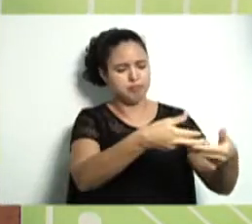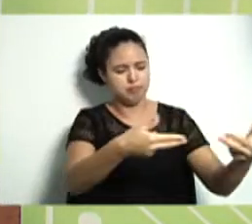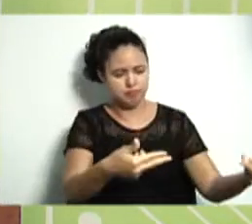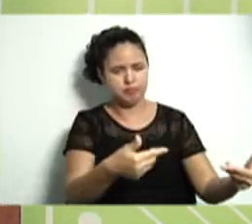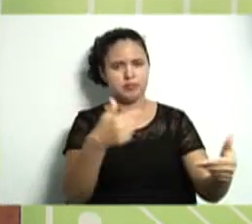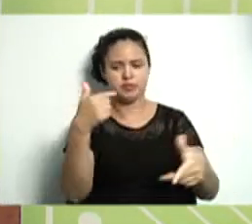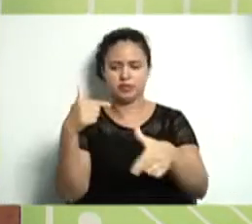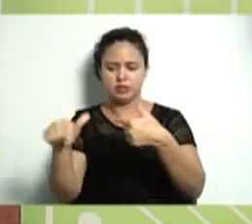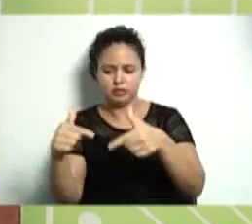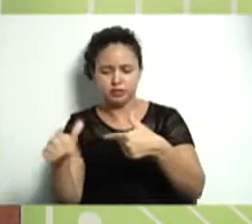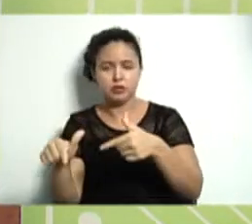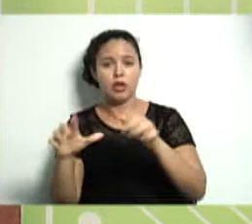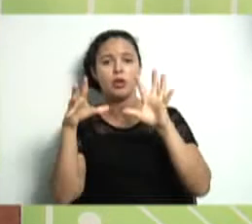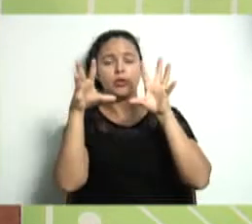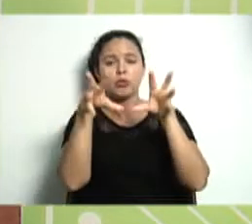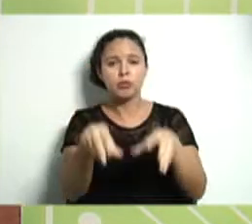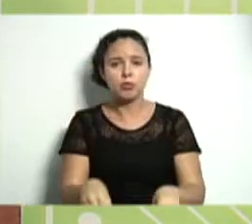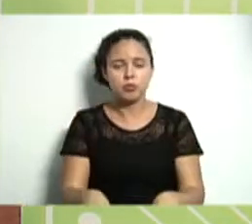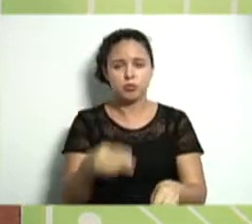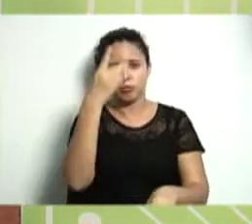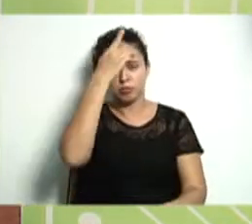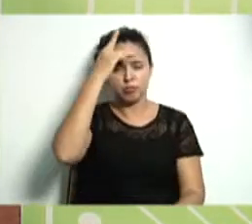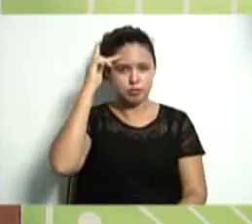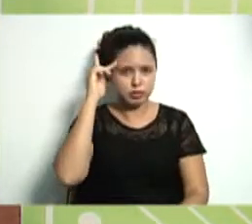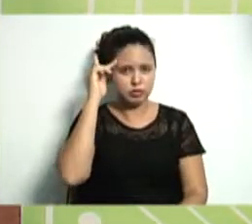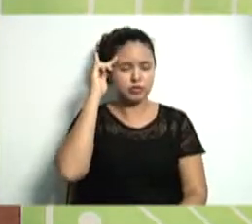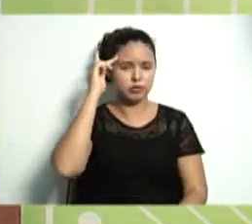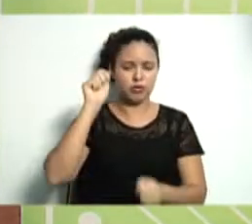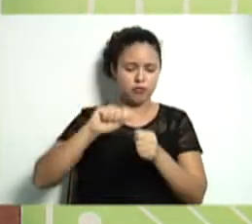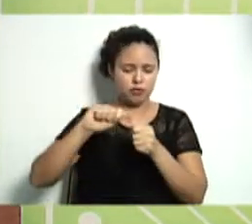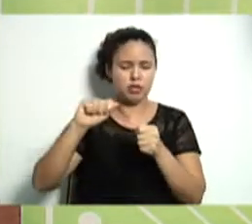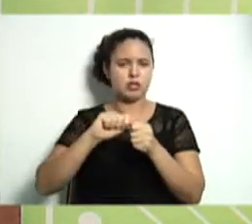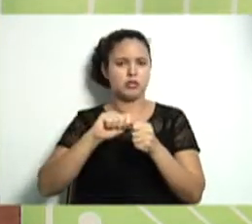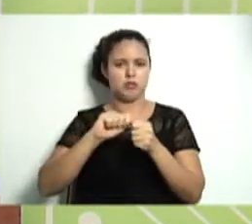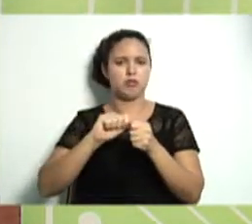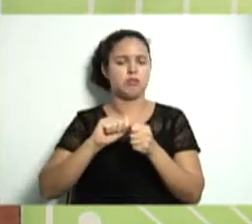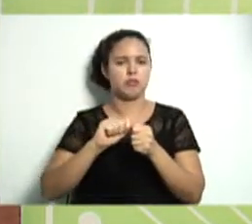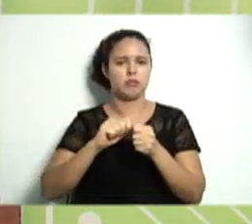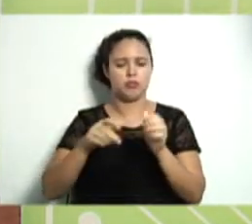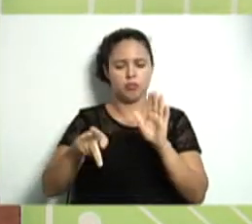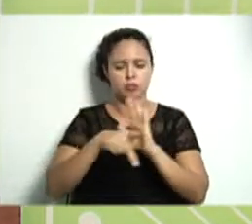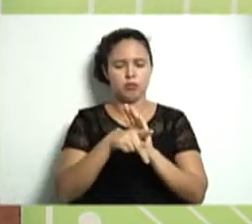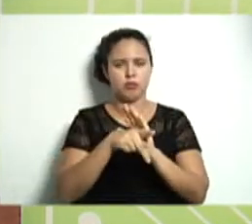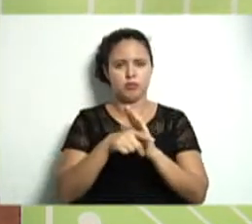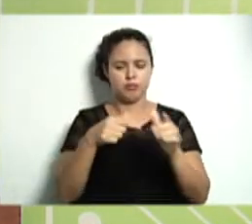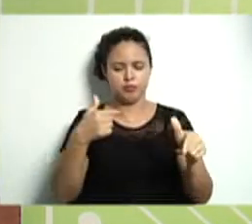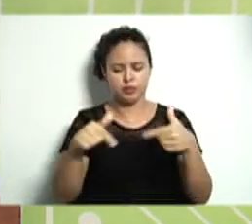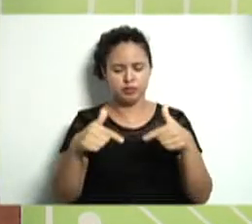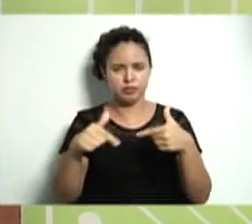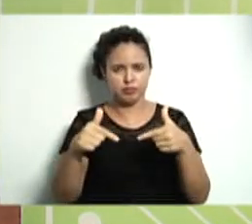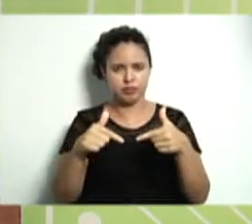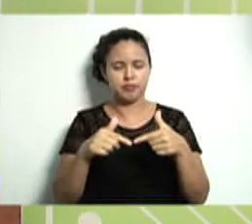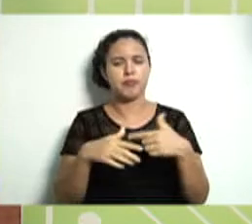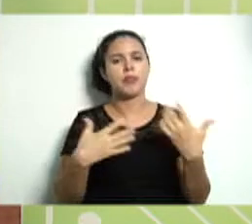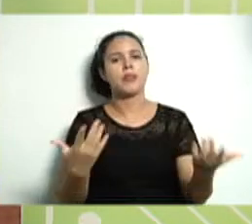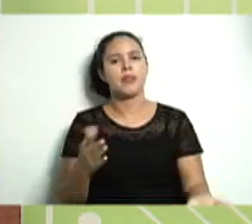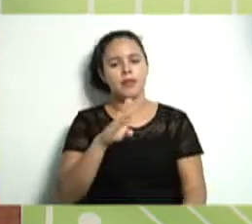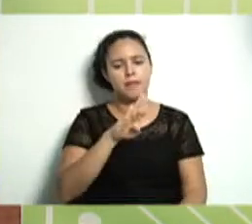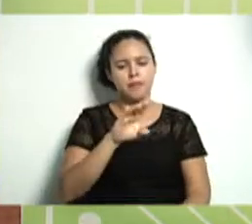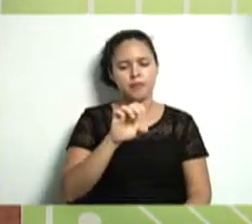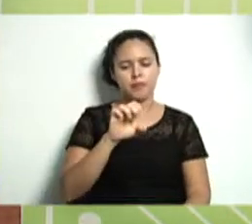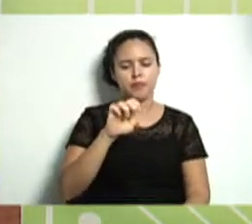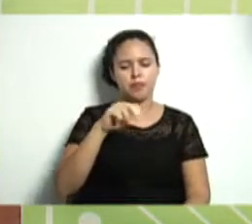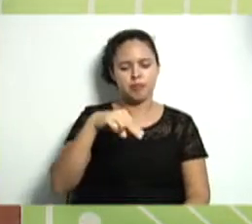É aquilo que o homem produziu com o seu trabalho. Então, atenção, um novo conceito. Bens e